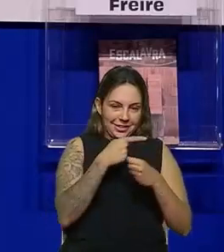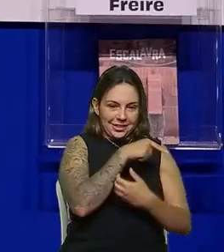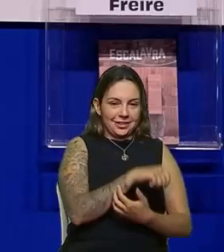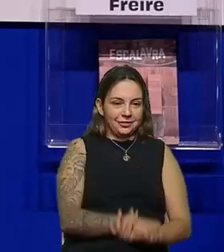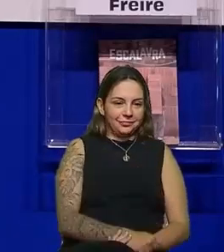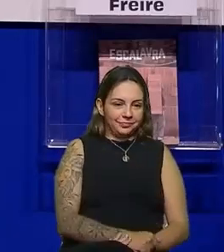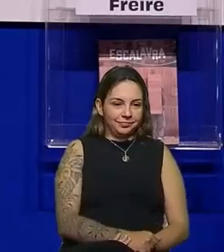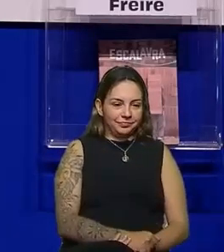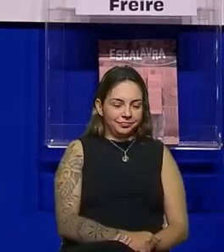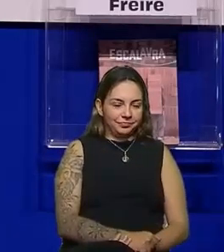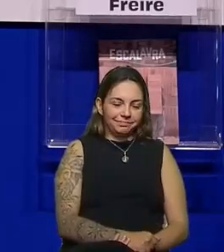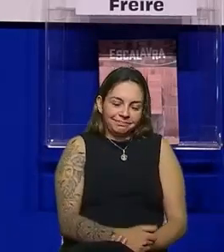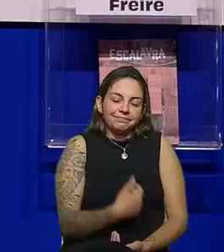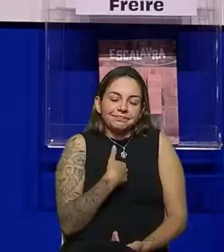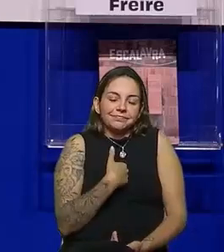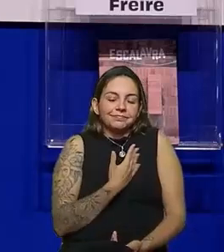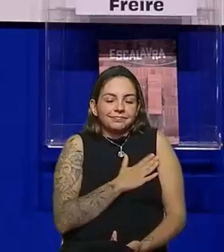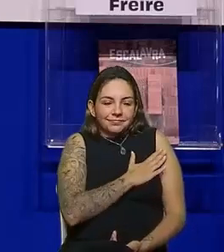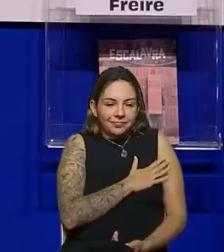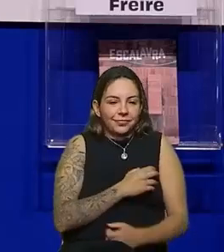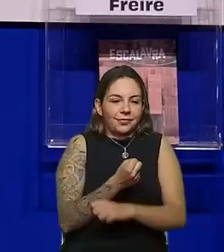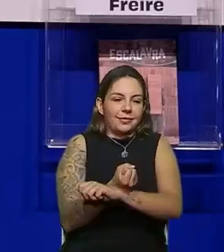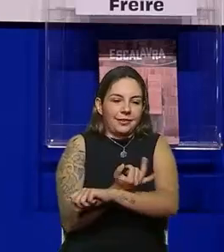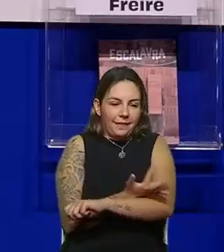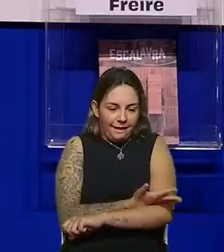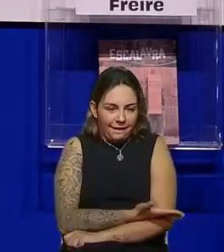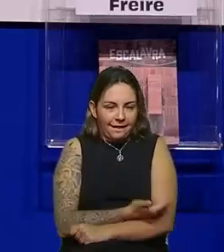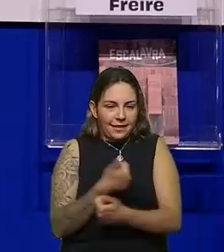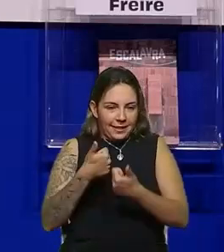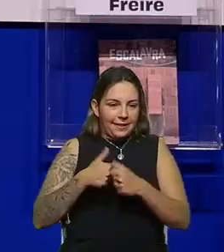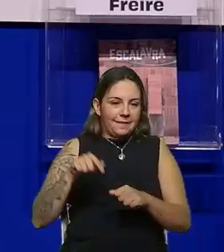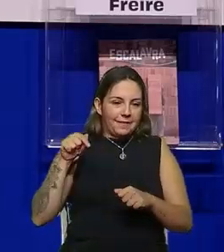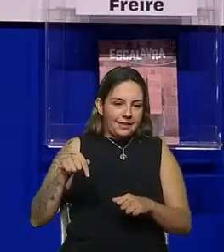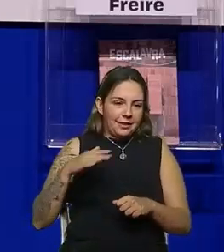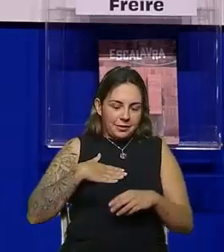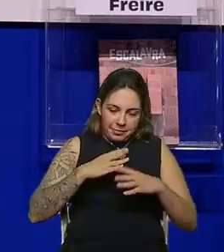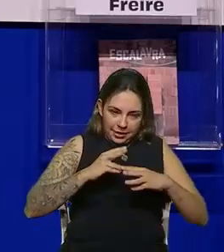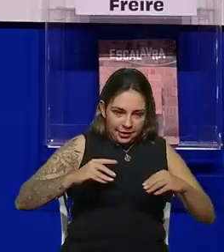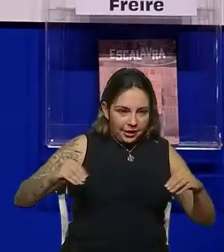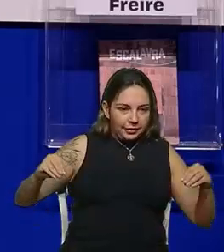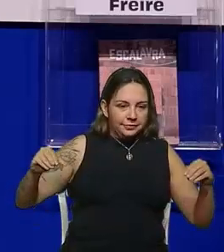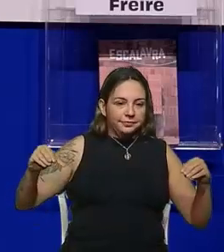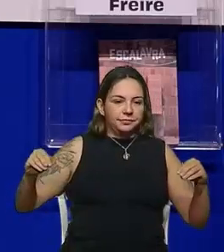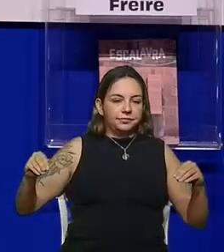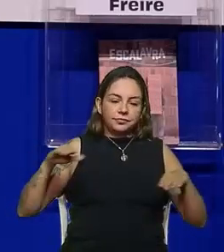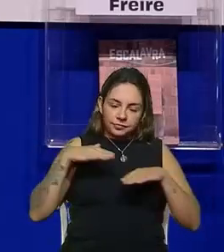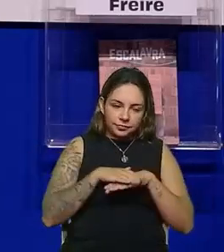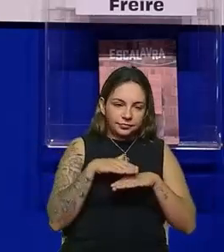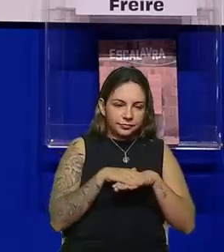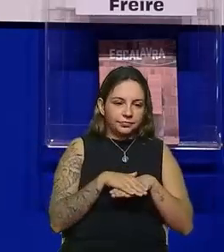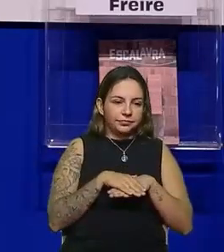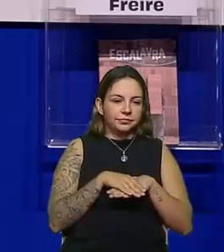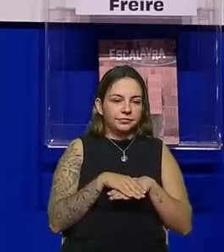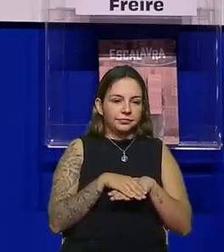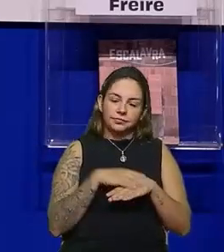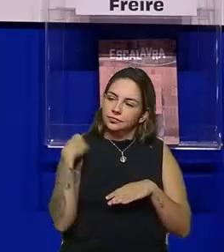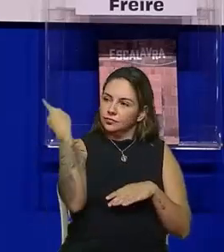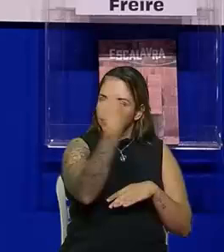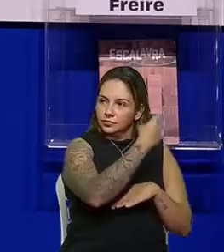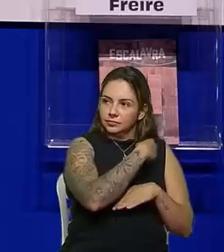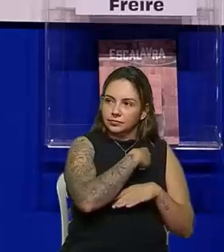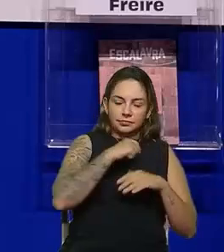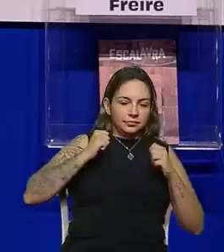coisa. Então me enche de alegria e de emoção estar na minha terra em uma noite em que